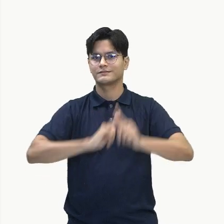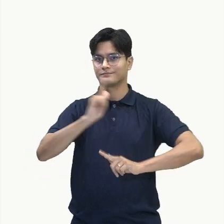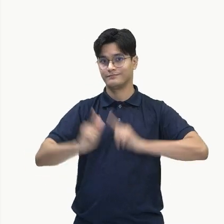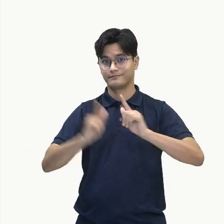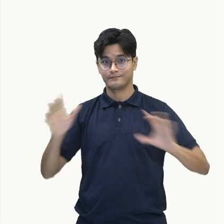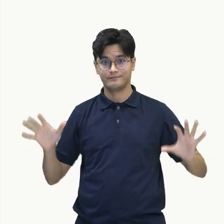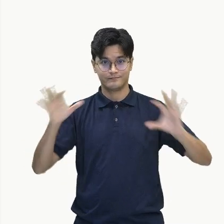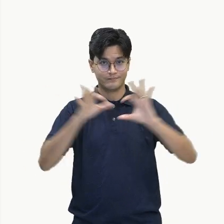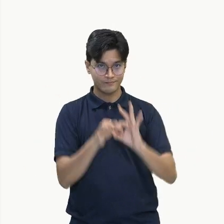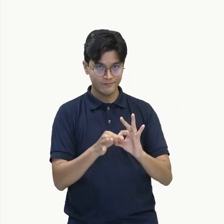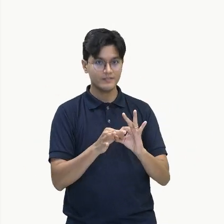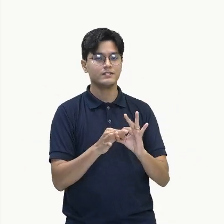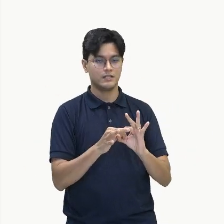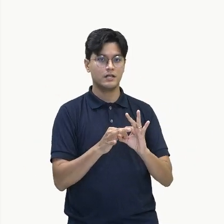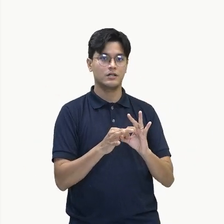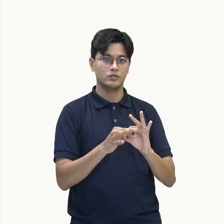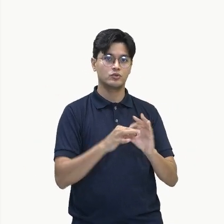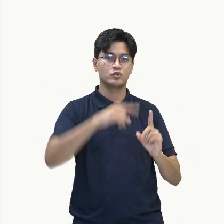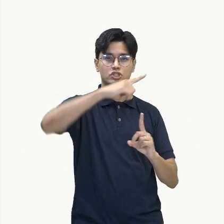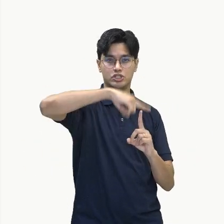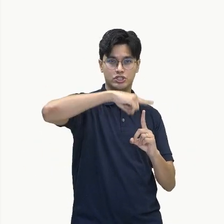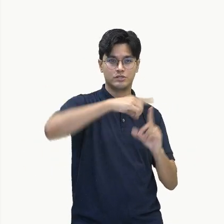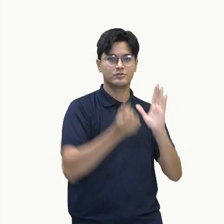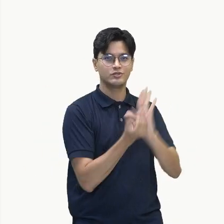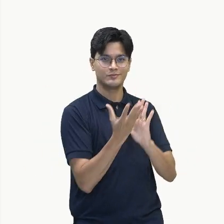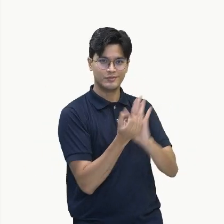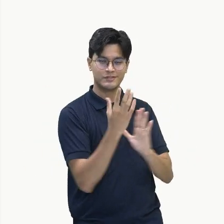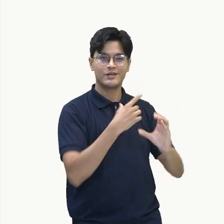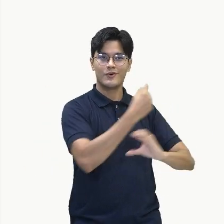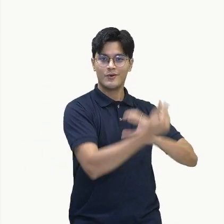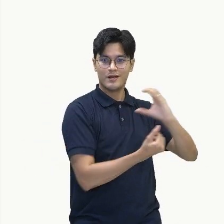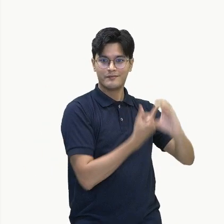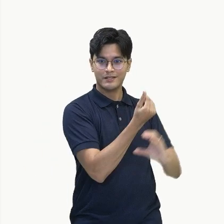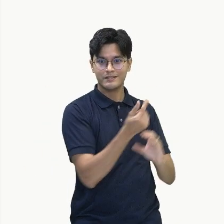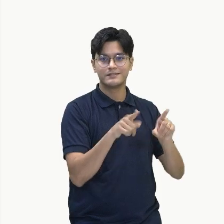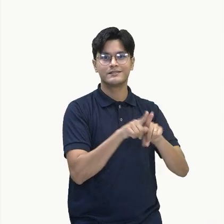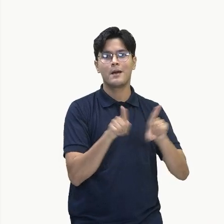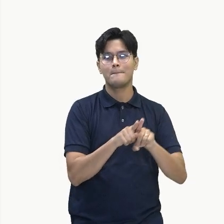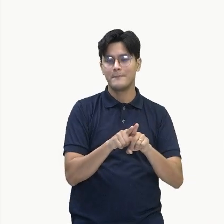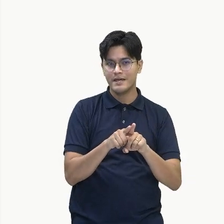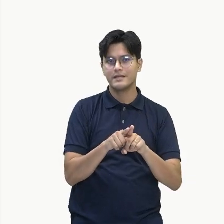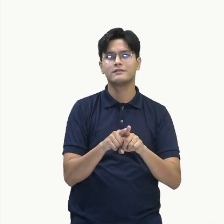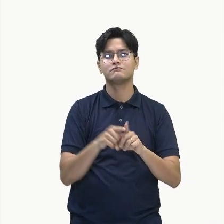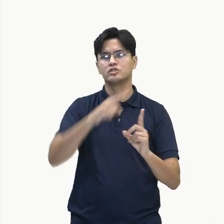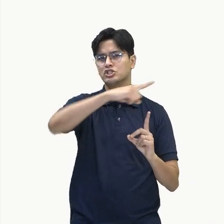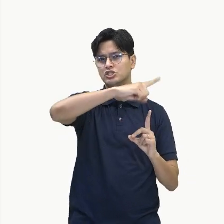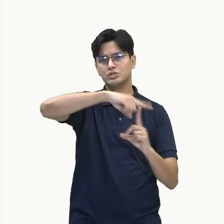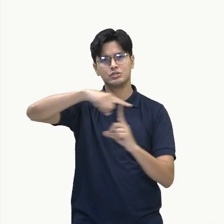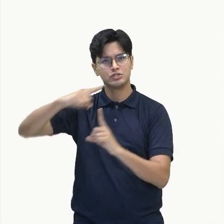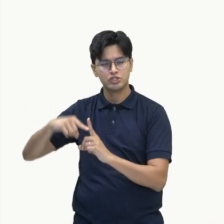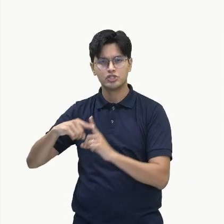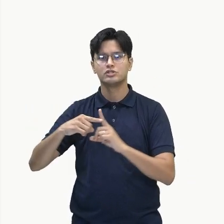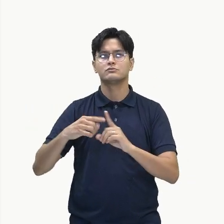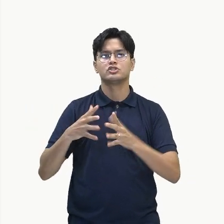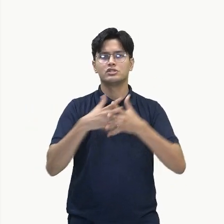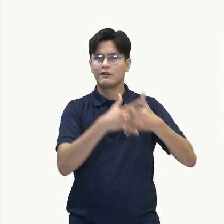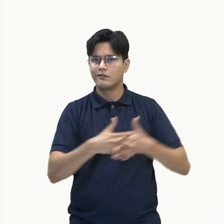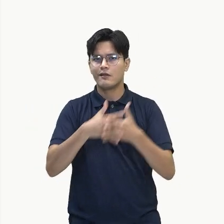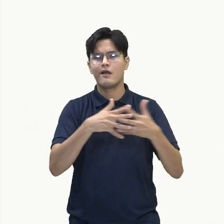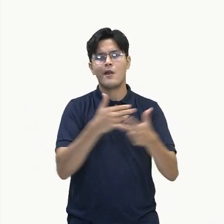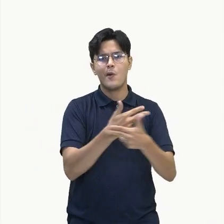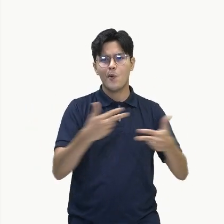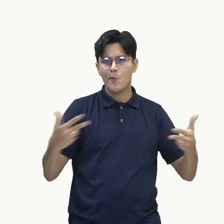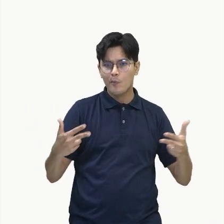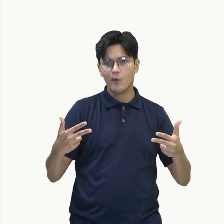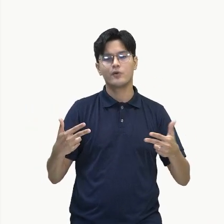produção capitalista e dos meios de transportes e de comunicação. O capitalismo impulsionou o avanço nos transportes